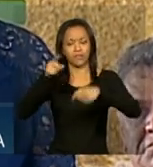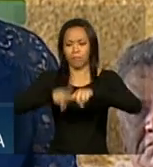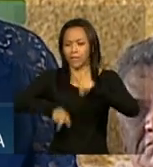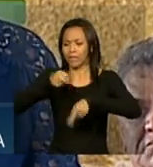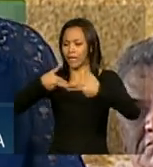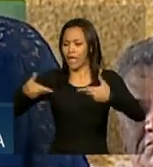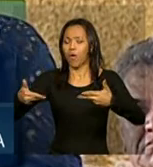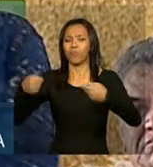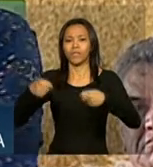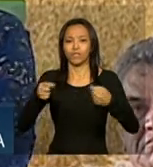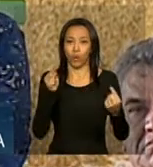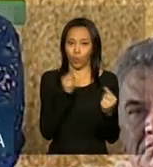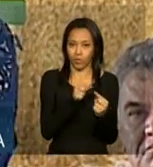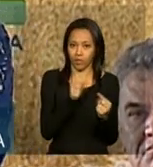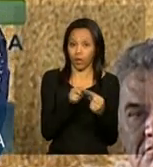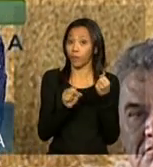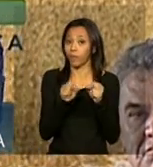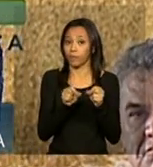pela integração de